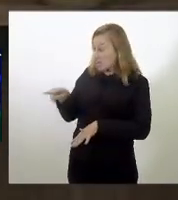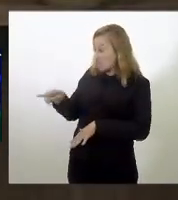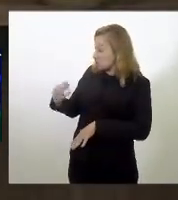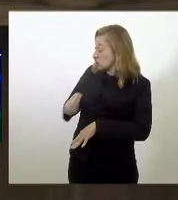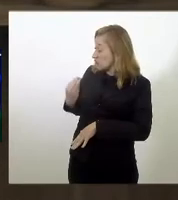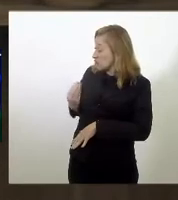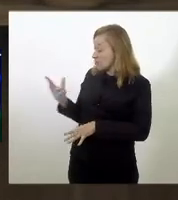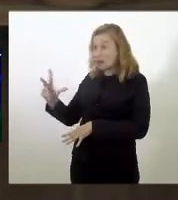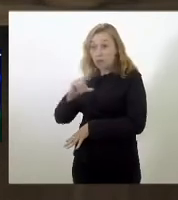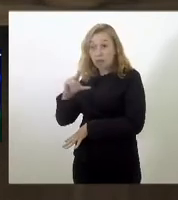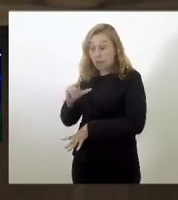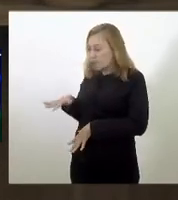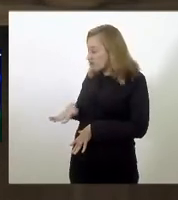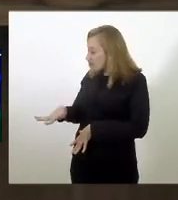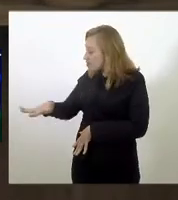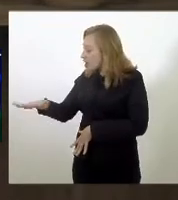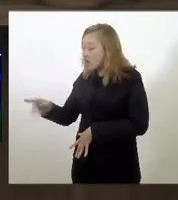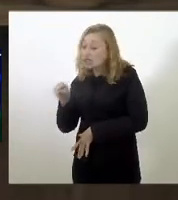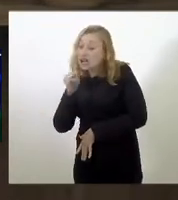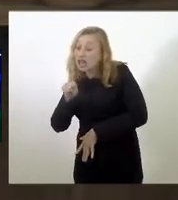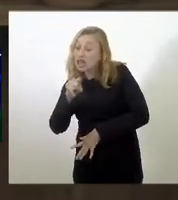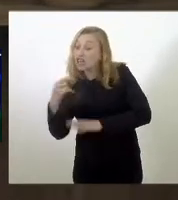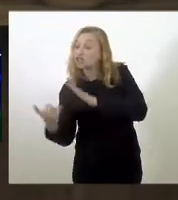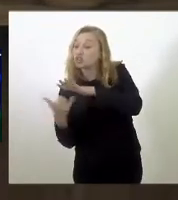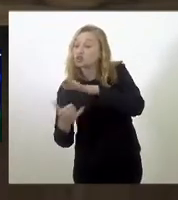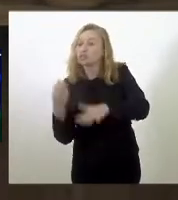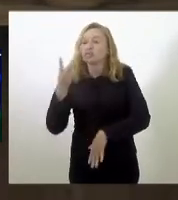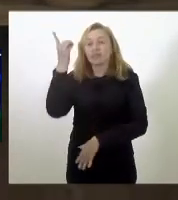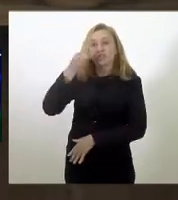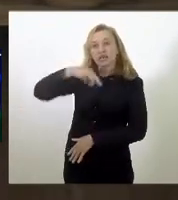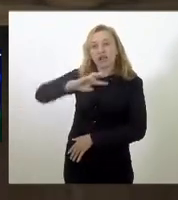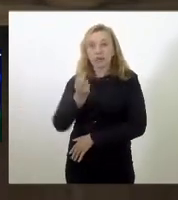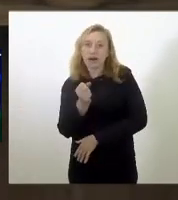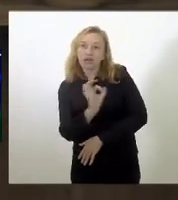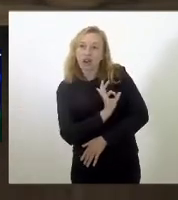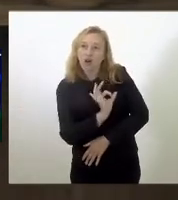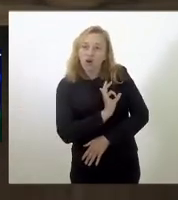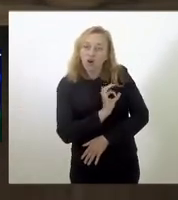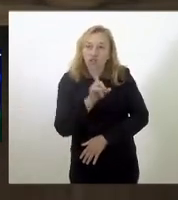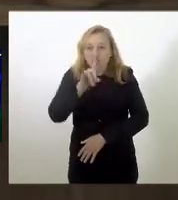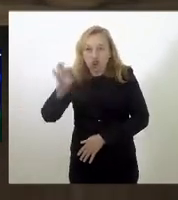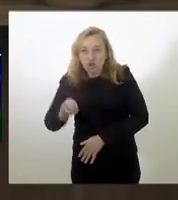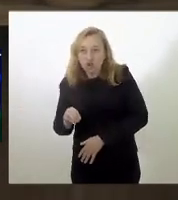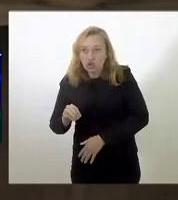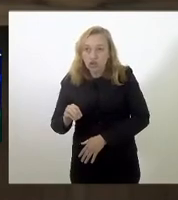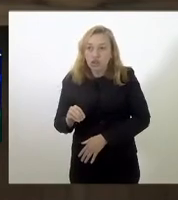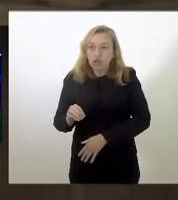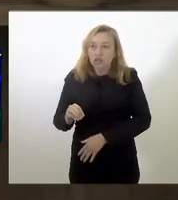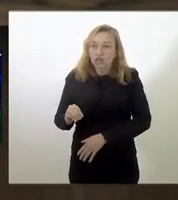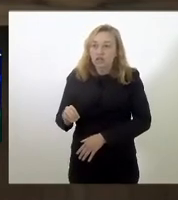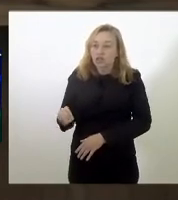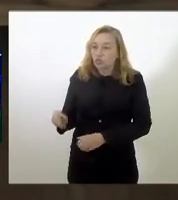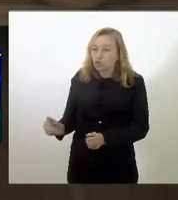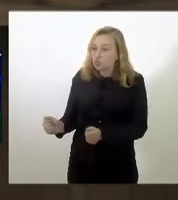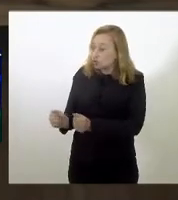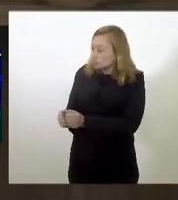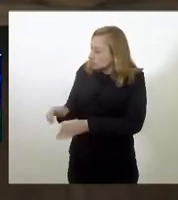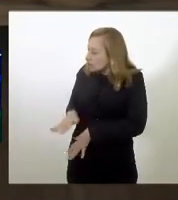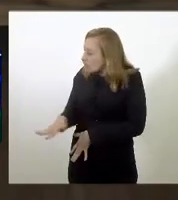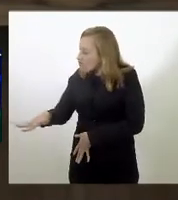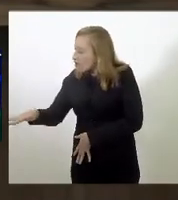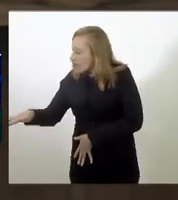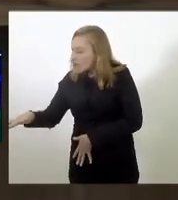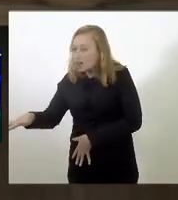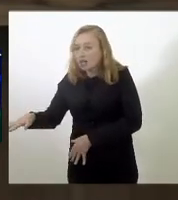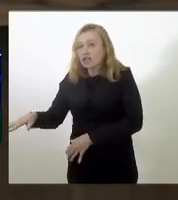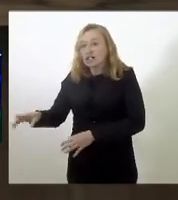favela, daquelas instituições, deputada Marta Rocha e deputado Dionísio, que estão no chão da favela e da periferia, construindo